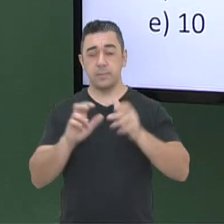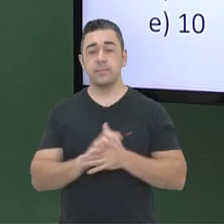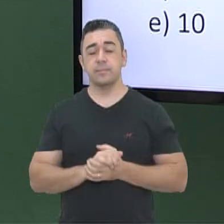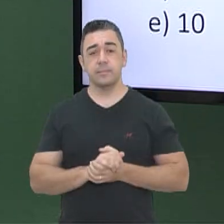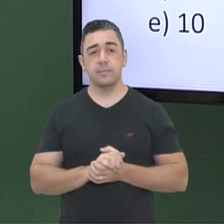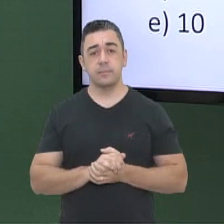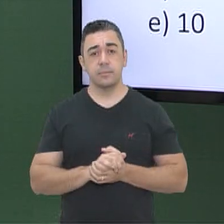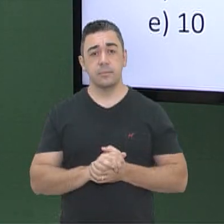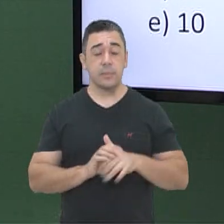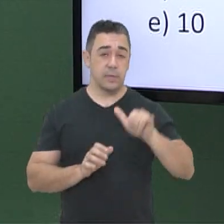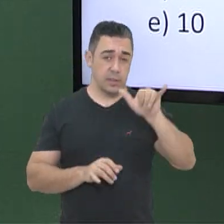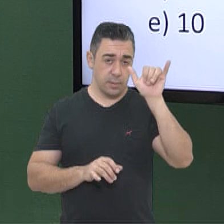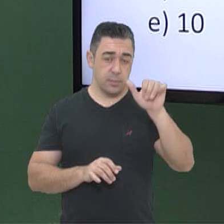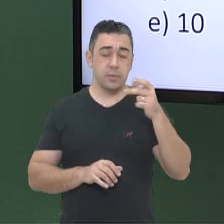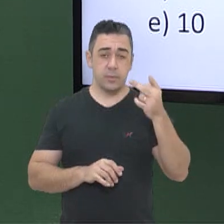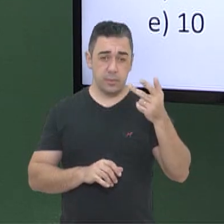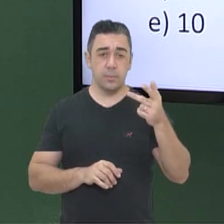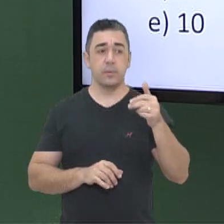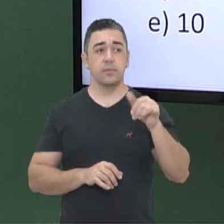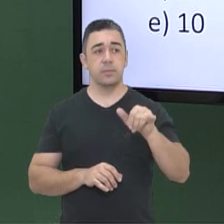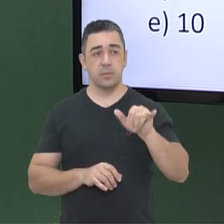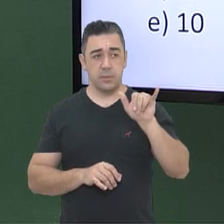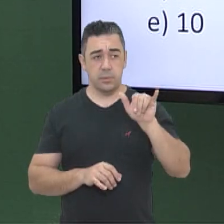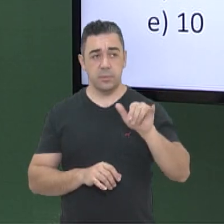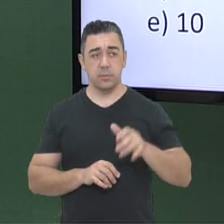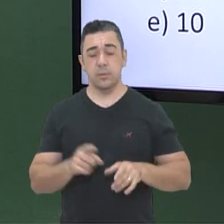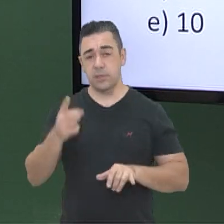15, né? Y é igual a 15